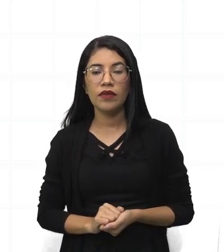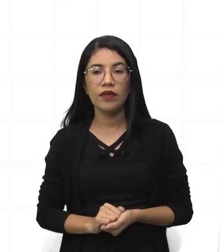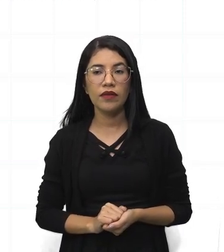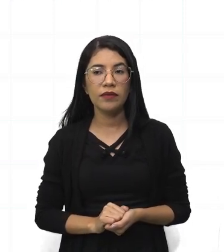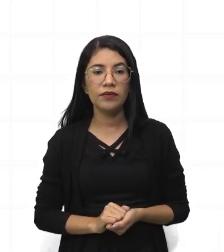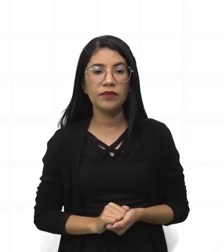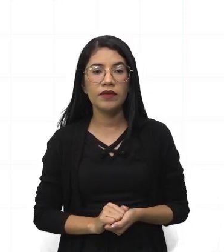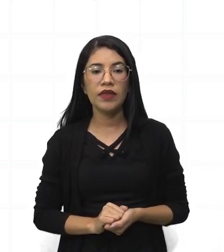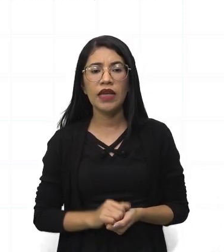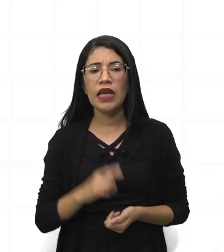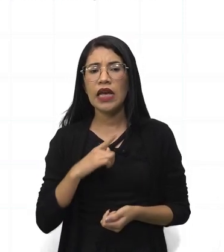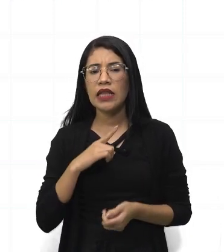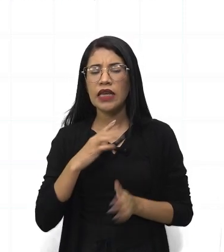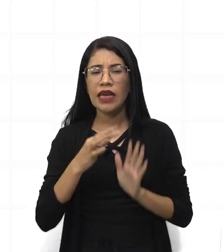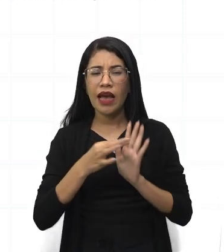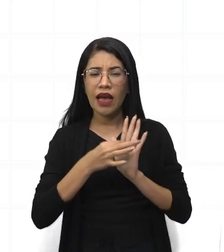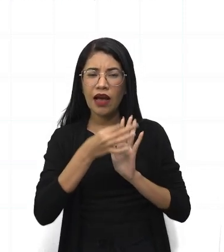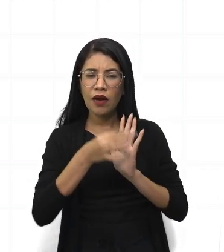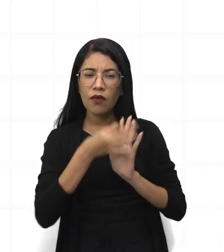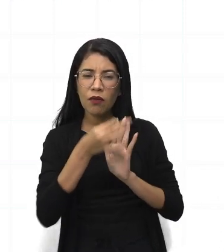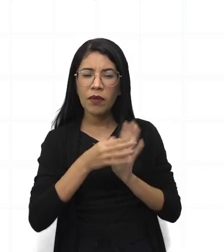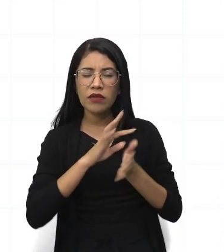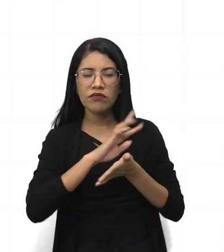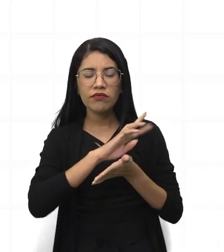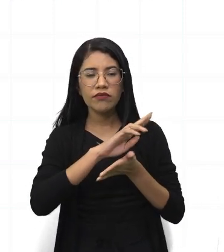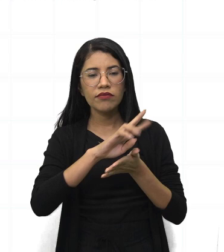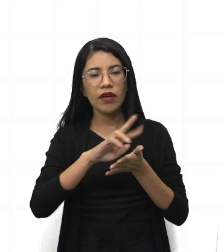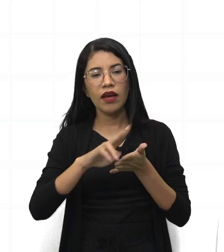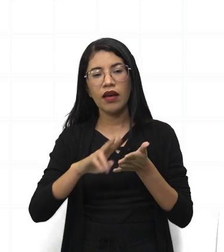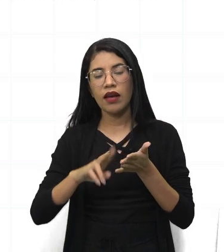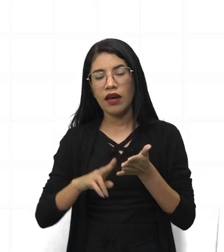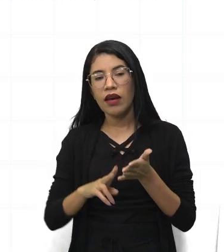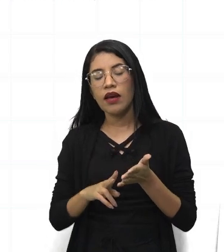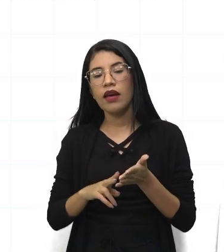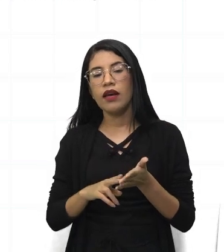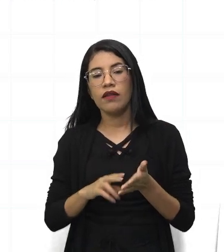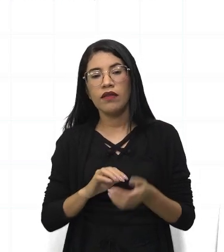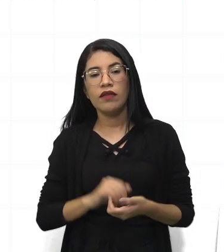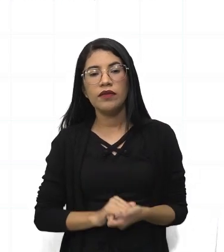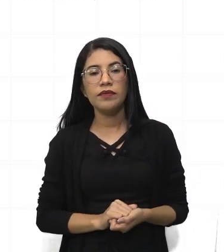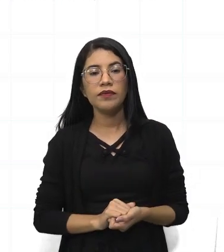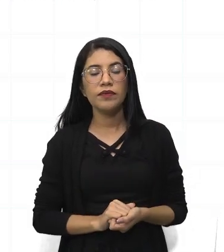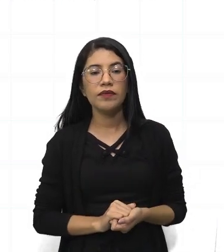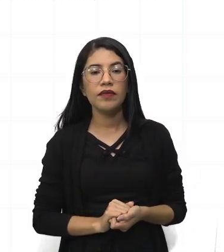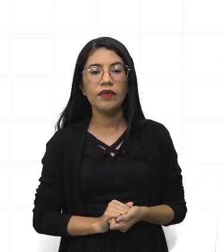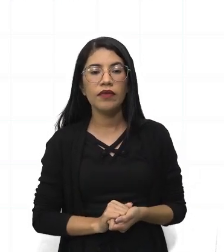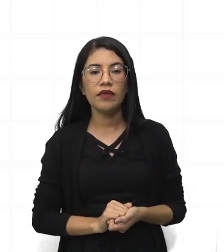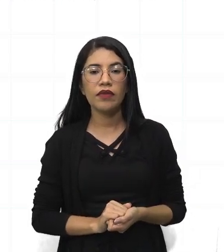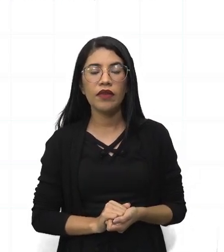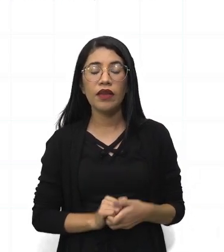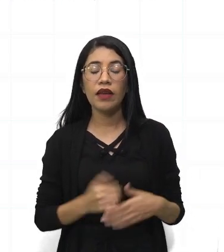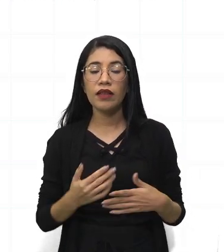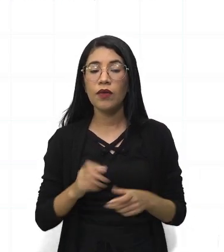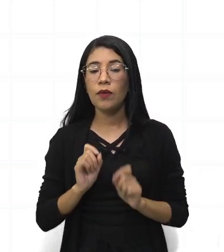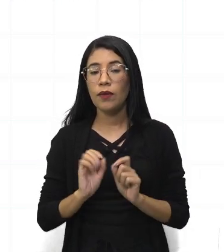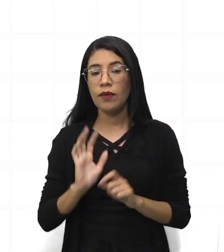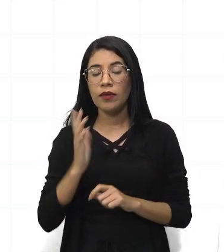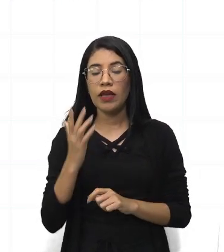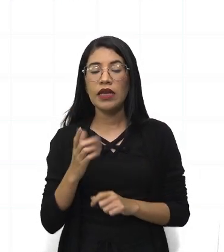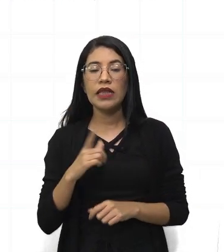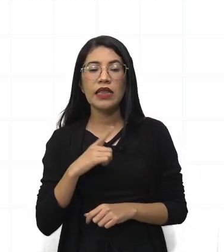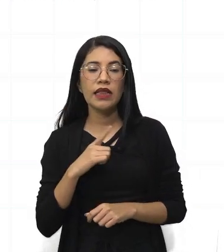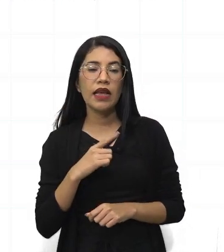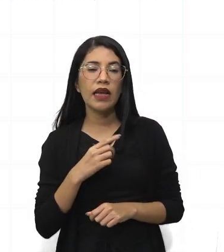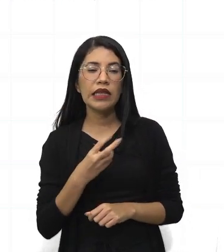ali argumentos, tá bom? Esse texto dissertativo, ele apresenta argumentos. Então, geralmente, ele apresenta pelo